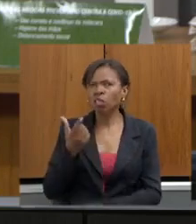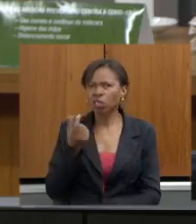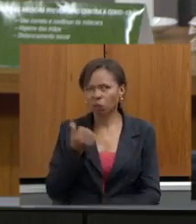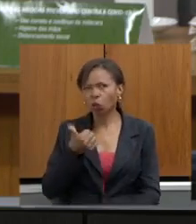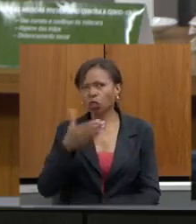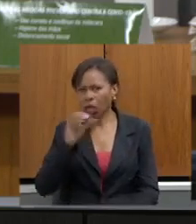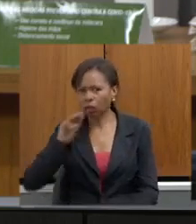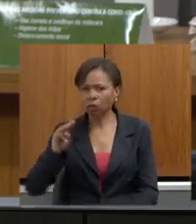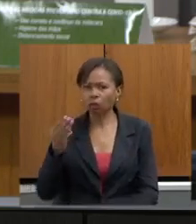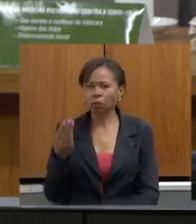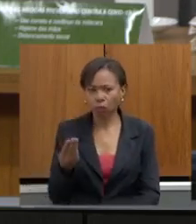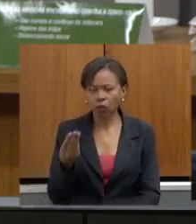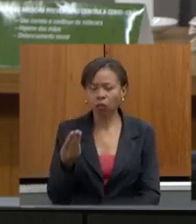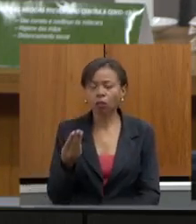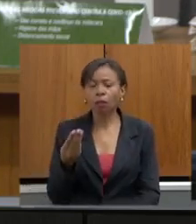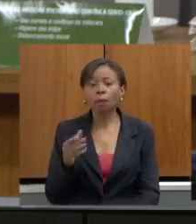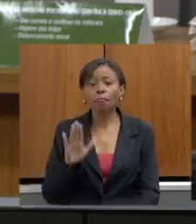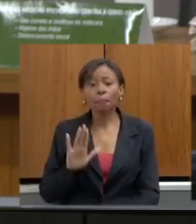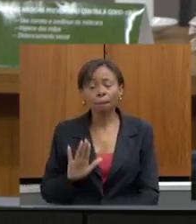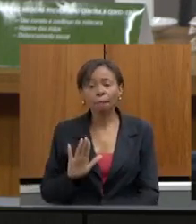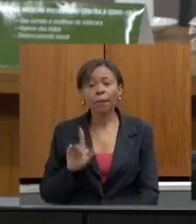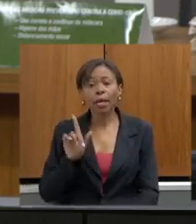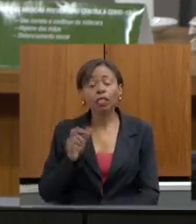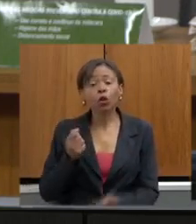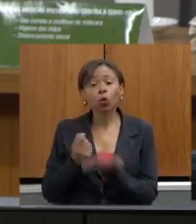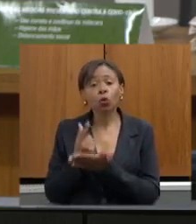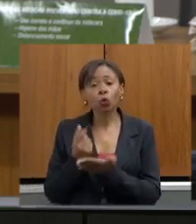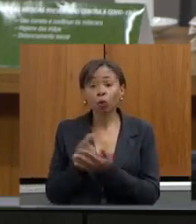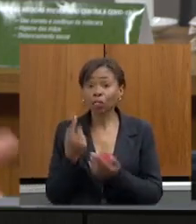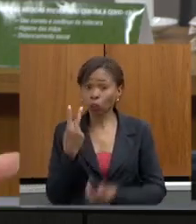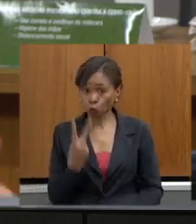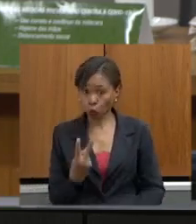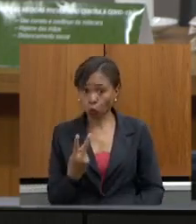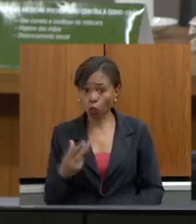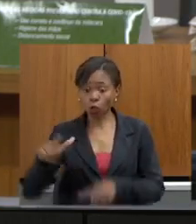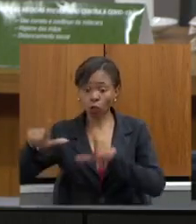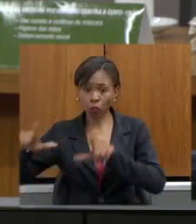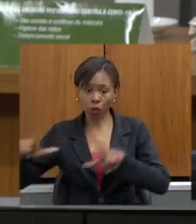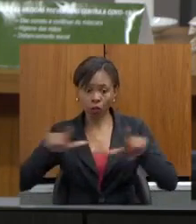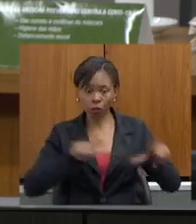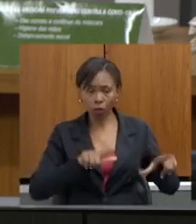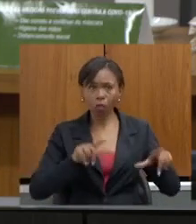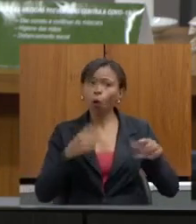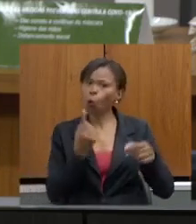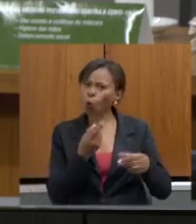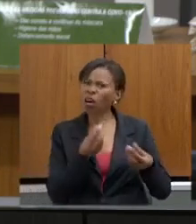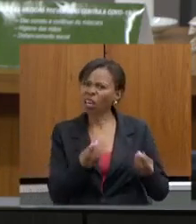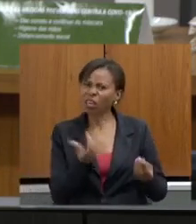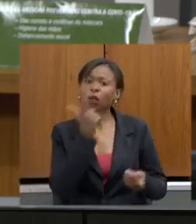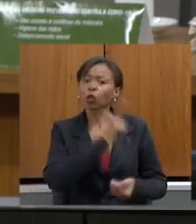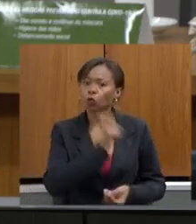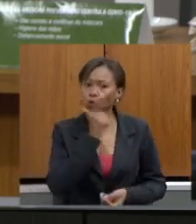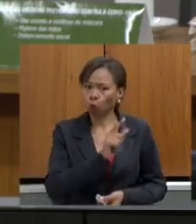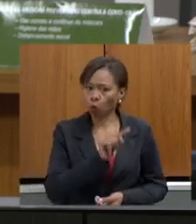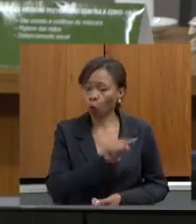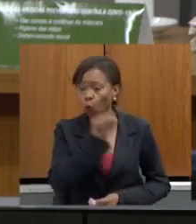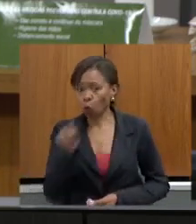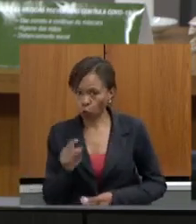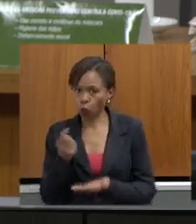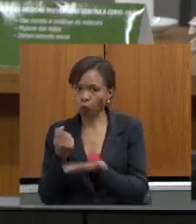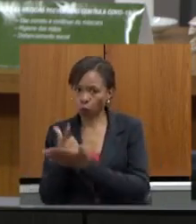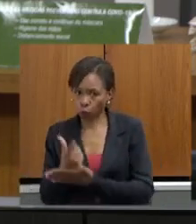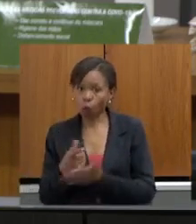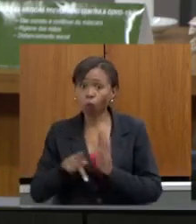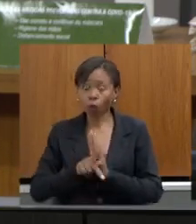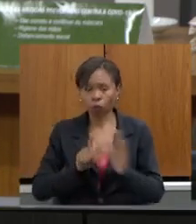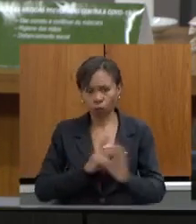valor e esse essa aquisição essas duas é uma aquisição e uma doação foi realizada por esse viu